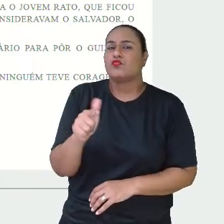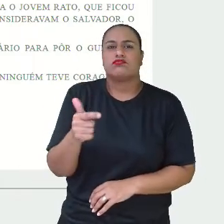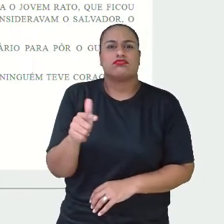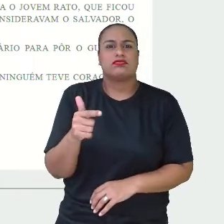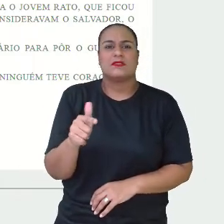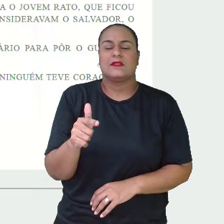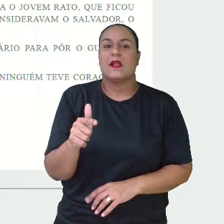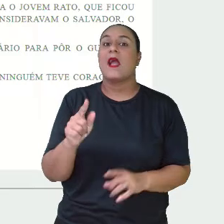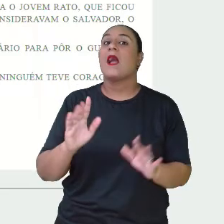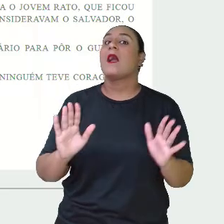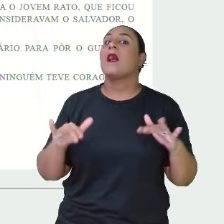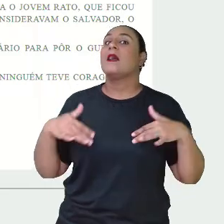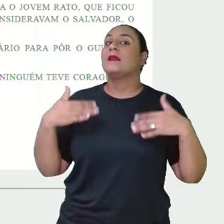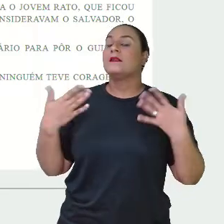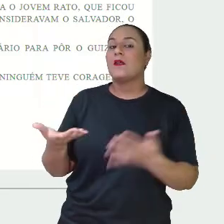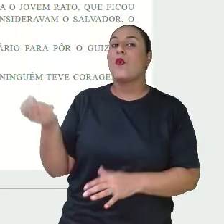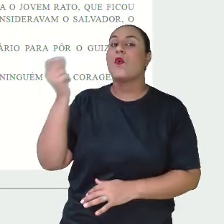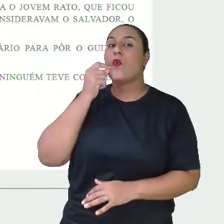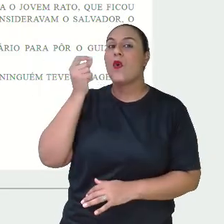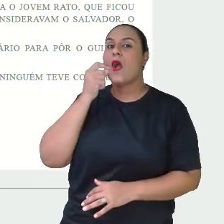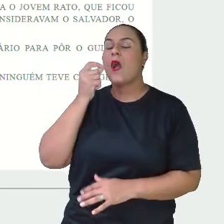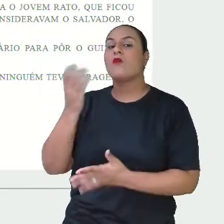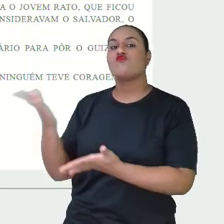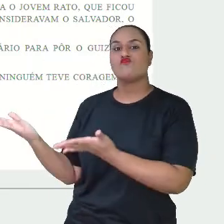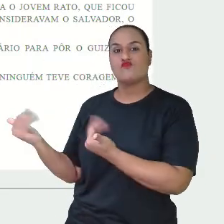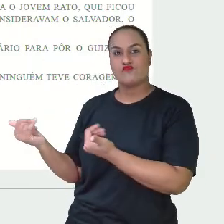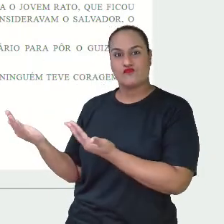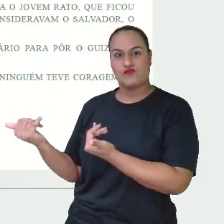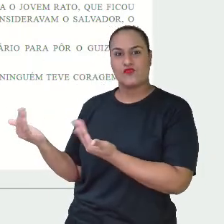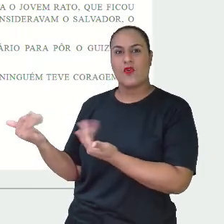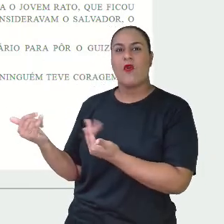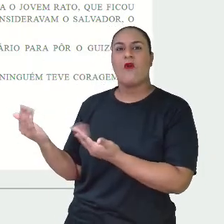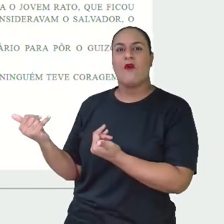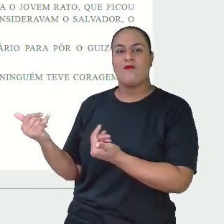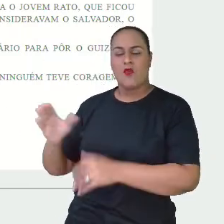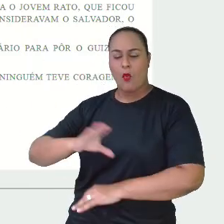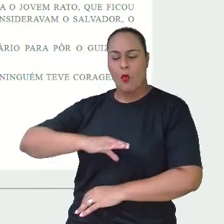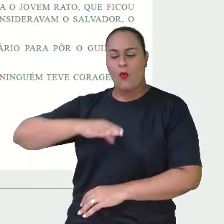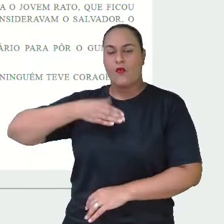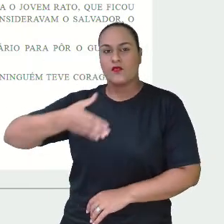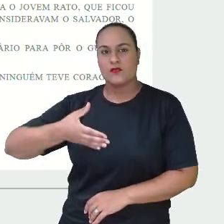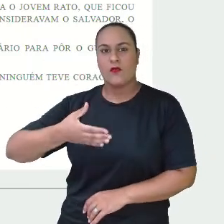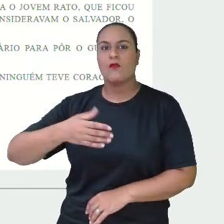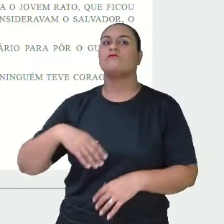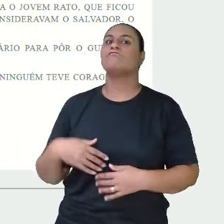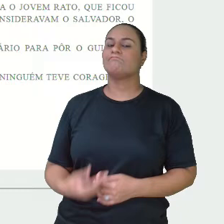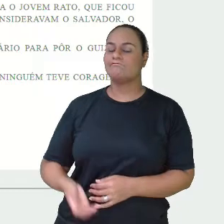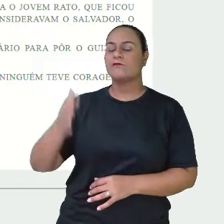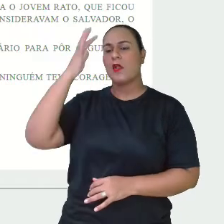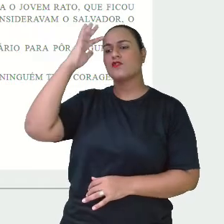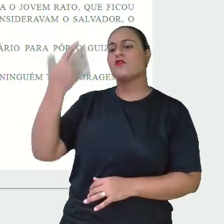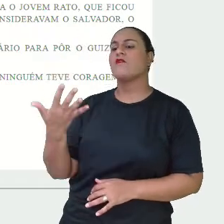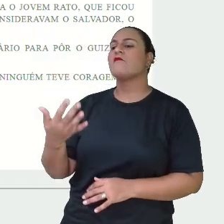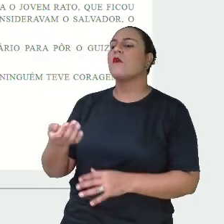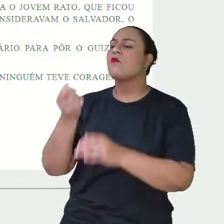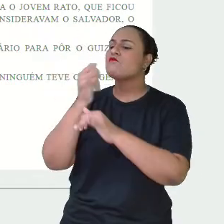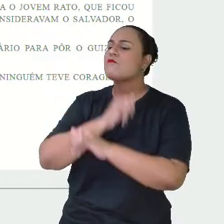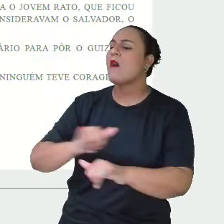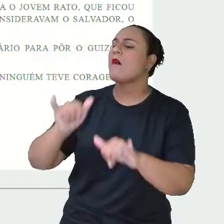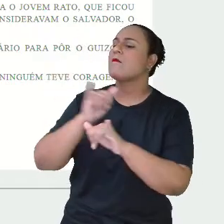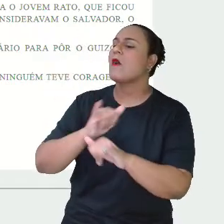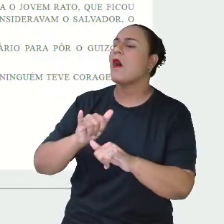pena, até que o rato jovem e afoito resolveu expor suas ideias.